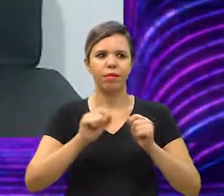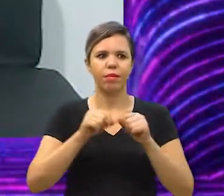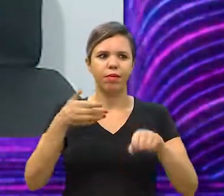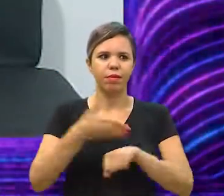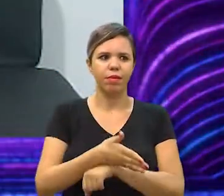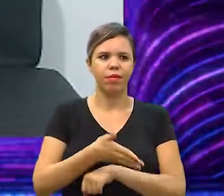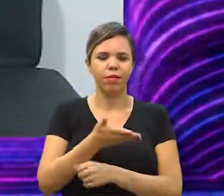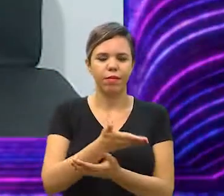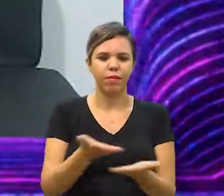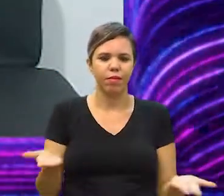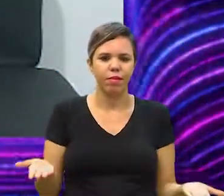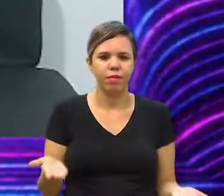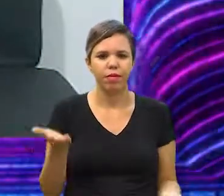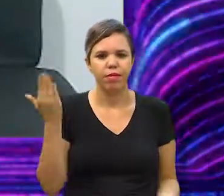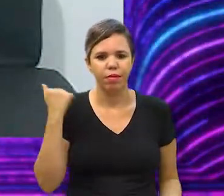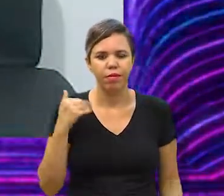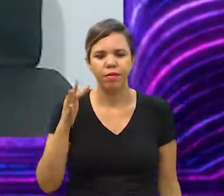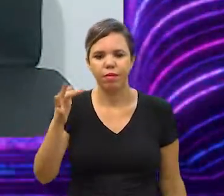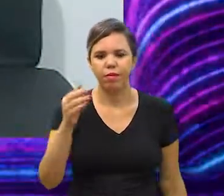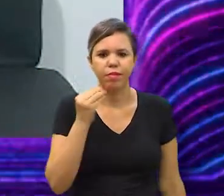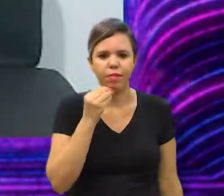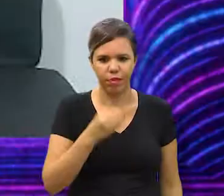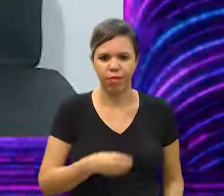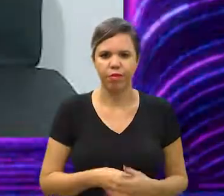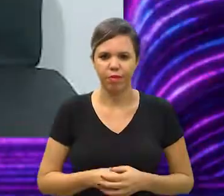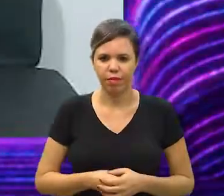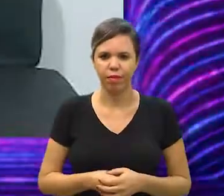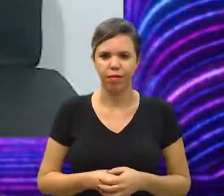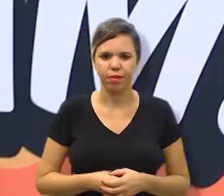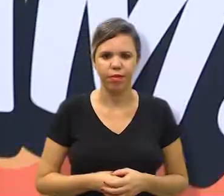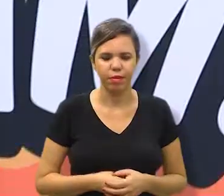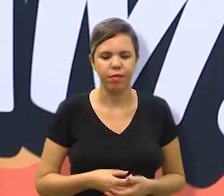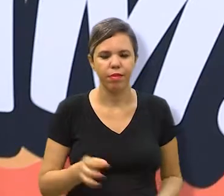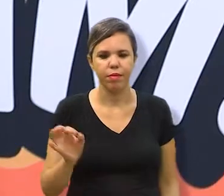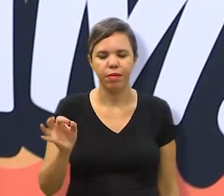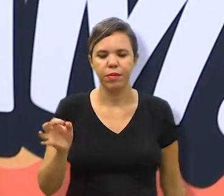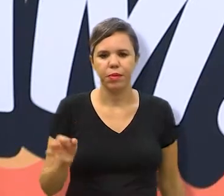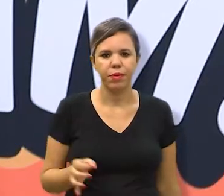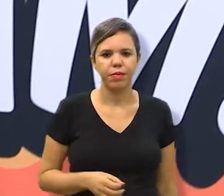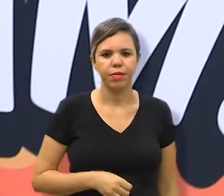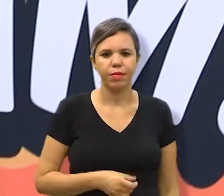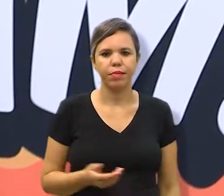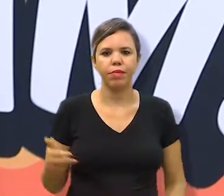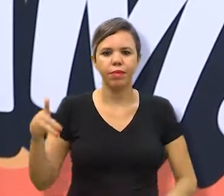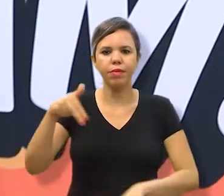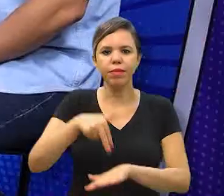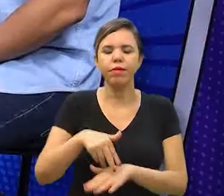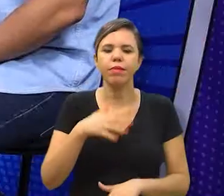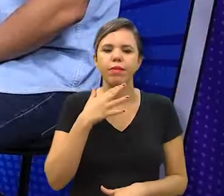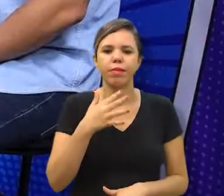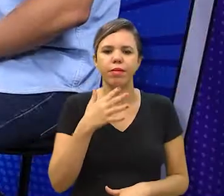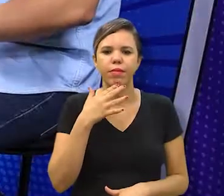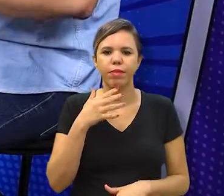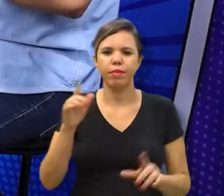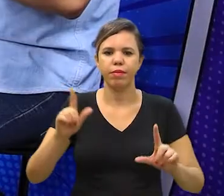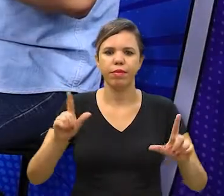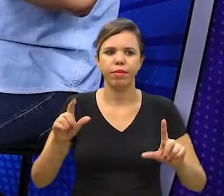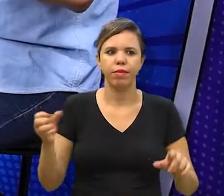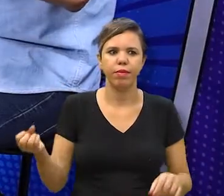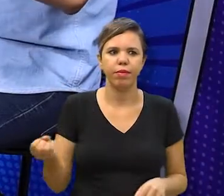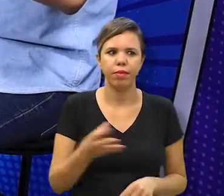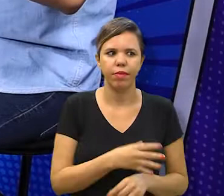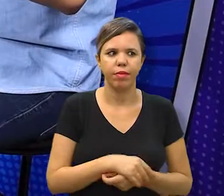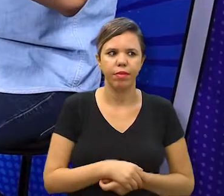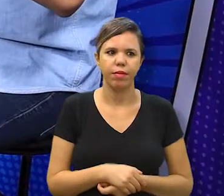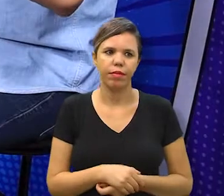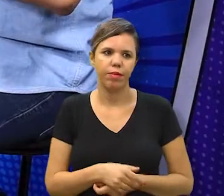uma visita aí a vocês, mas eu tenho certeza que vai ter outra oportunidade aí para aparecer. Com certeza. Daí você vai vir aqui para conhecer o nosso estúdio novo,